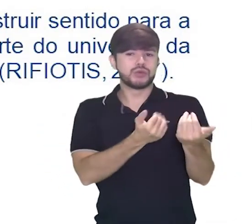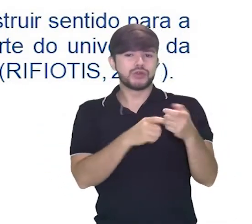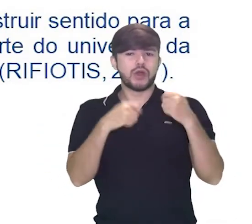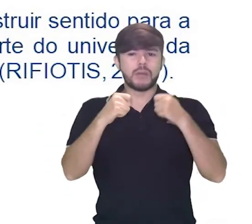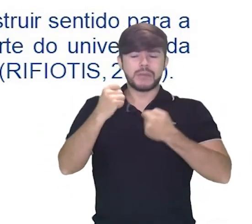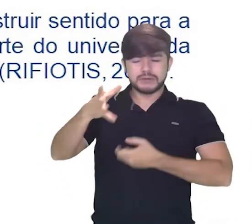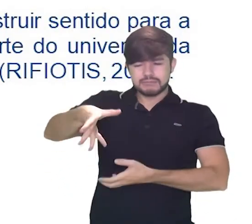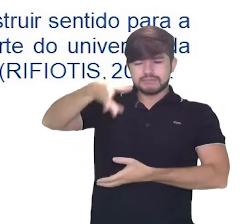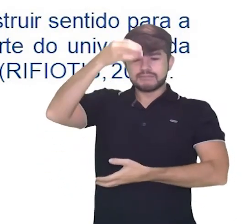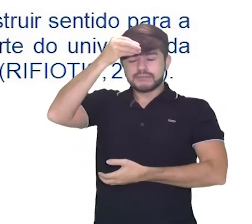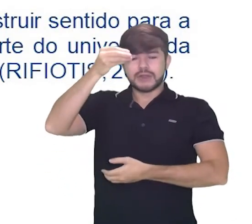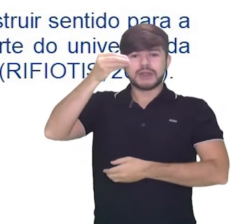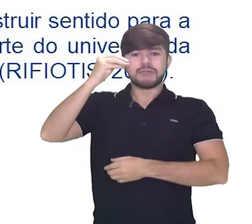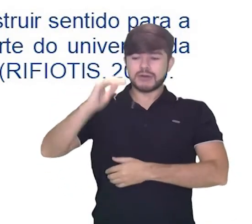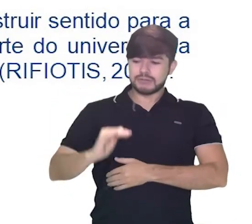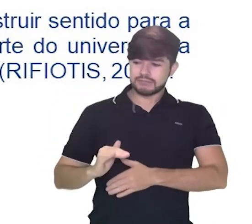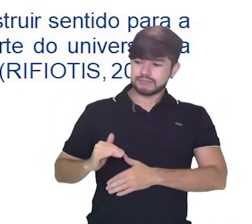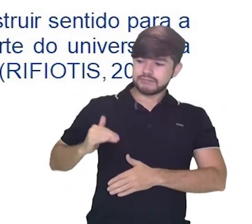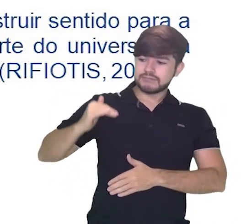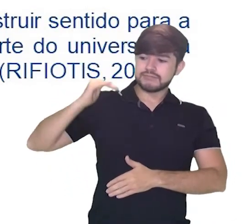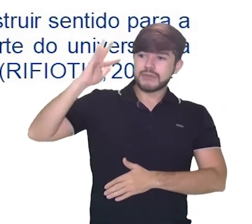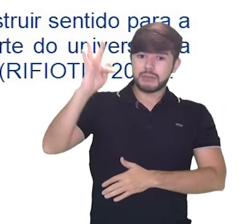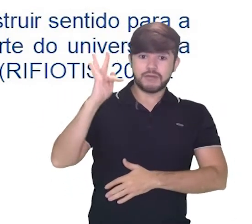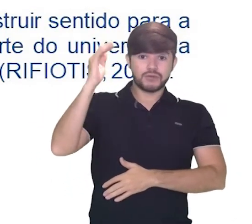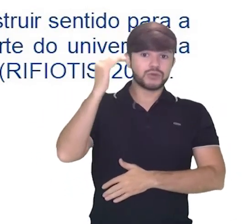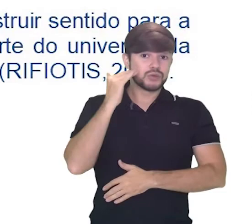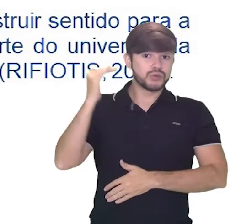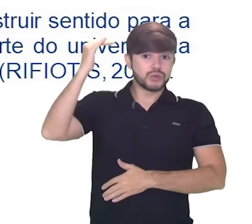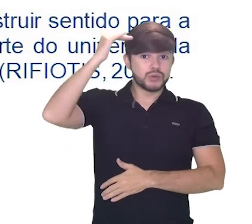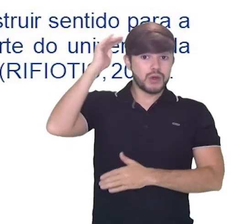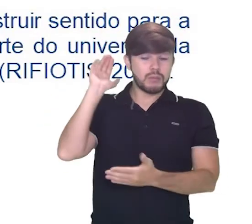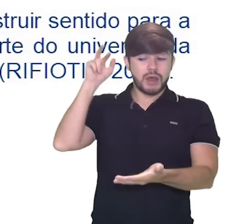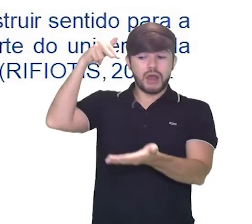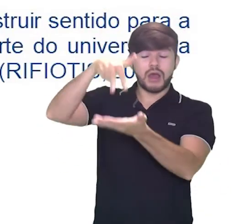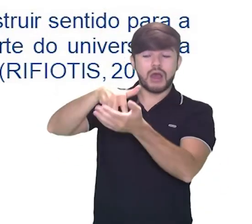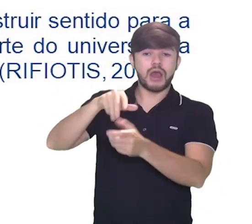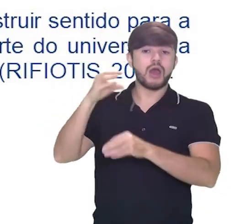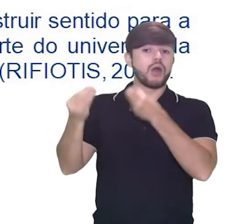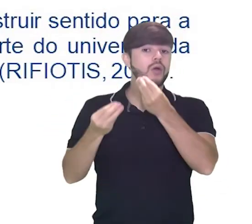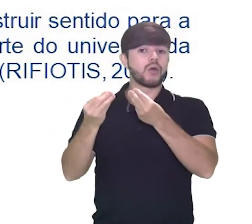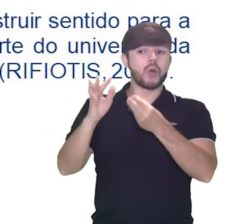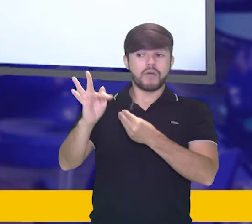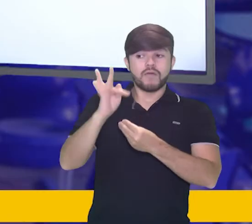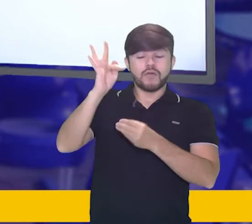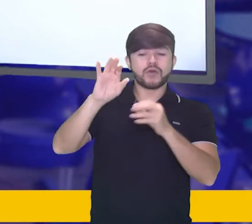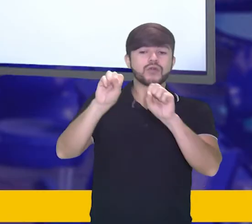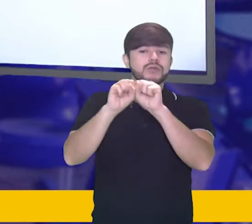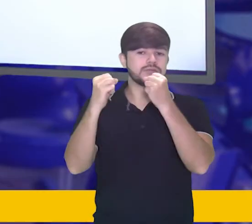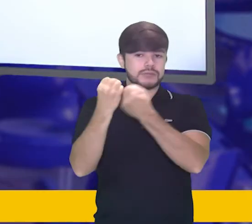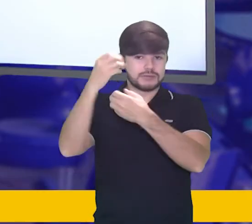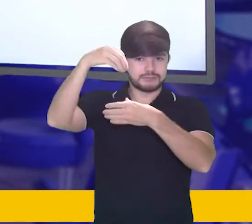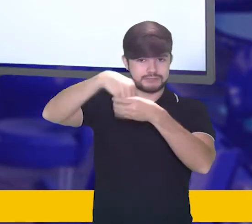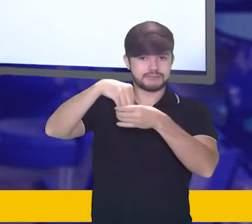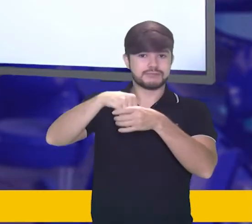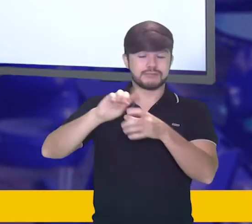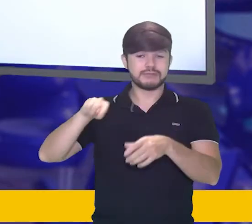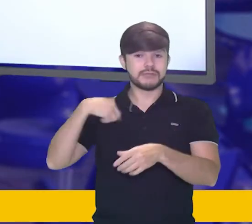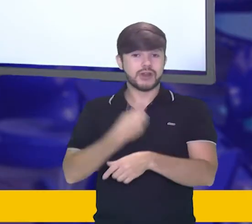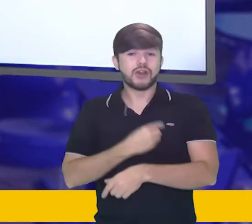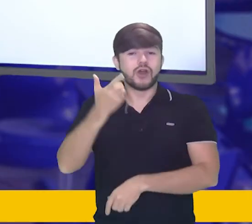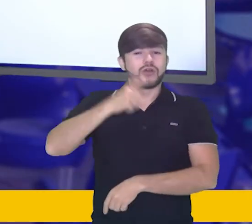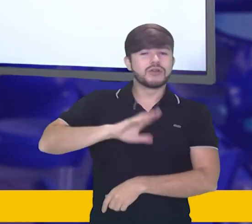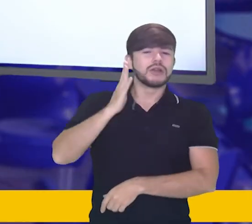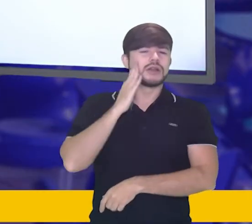jovem necessita se desenvolver e crescer com seu protagonismo, mostrar quem ele é na sociedade. Com isso, a